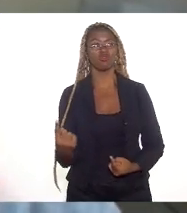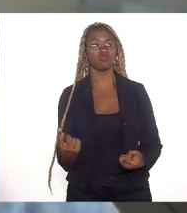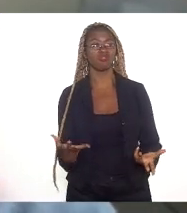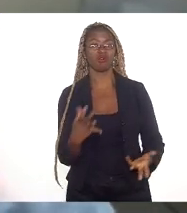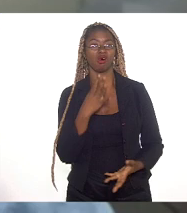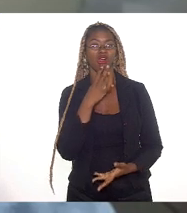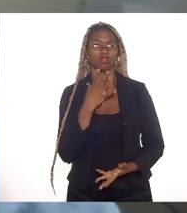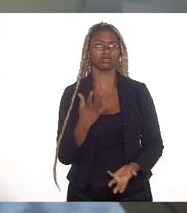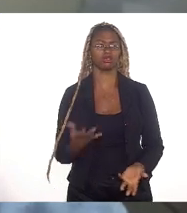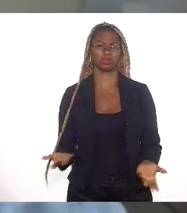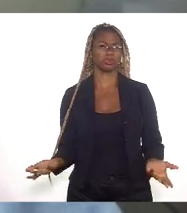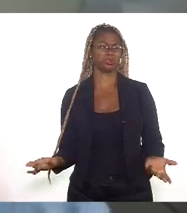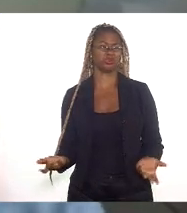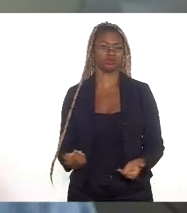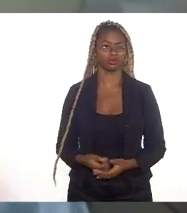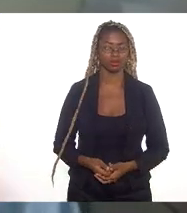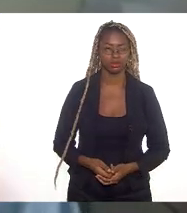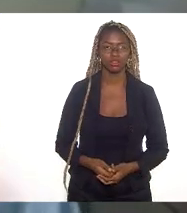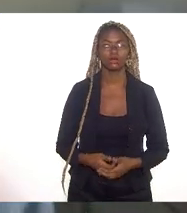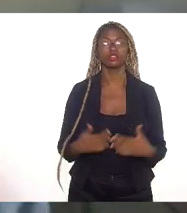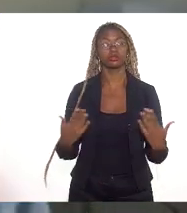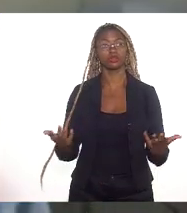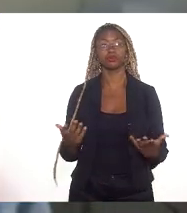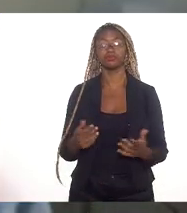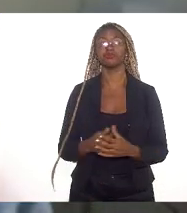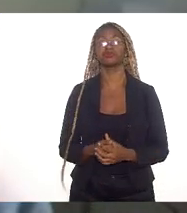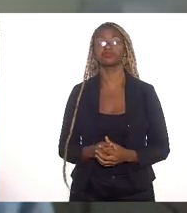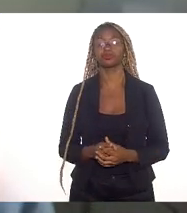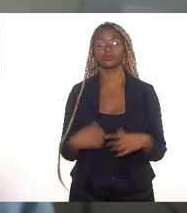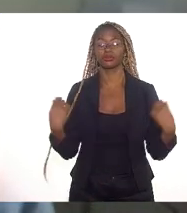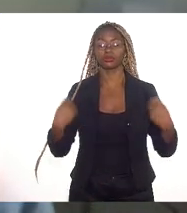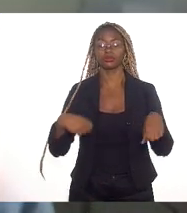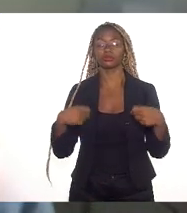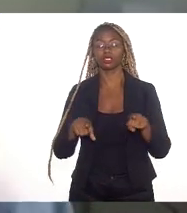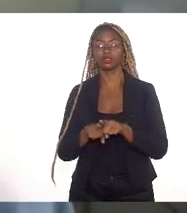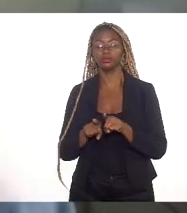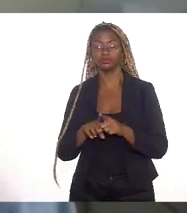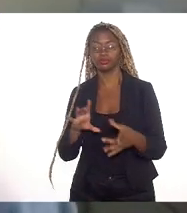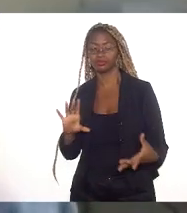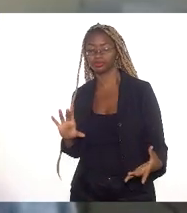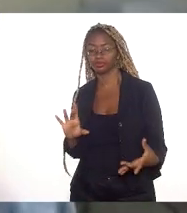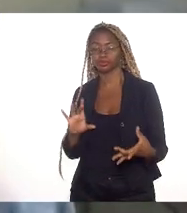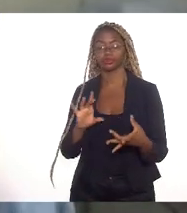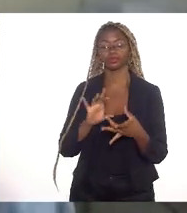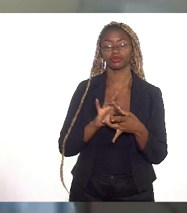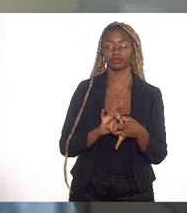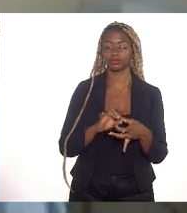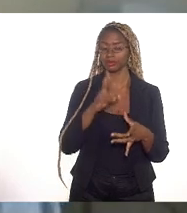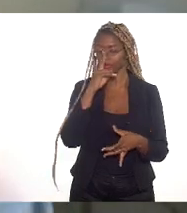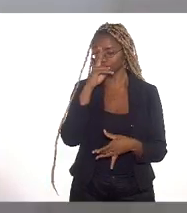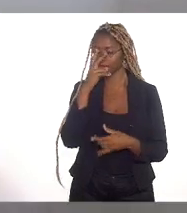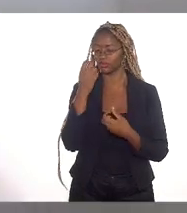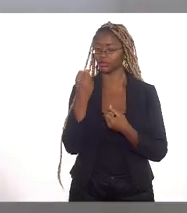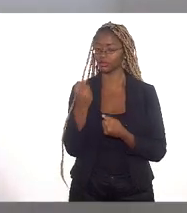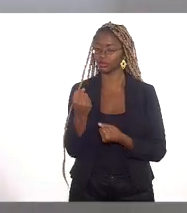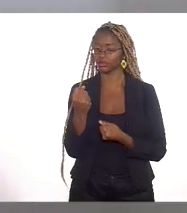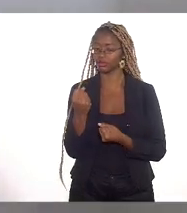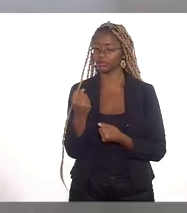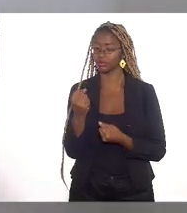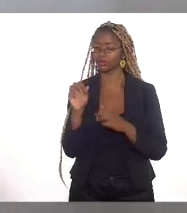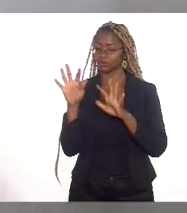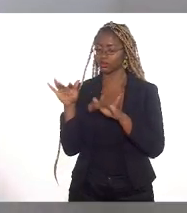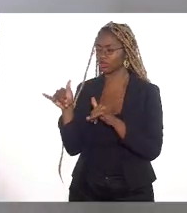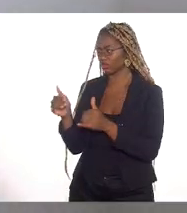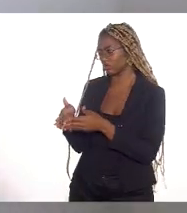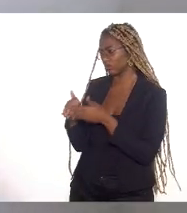Bom, dito isso, senhor presidente, também há que se conectar muito fortemente... Para concluir, por